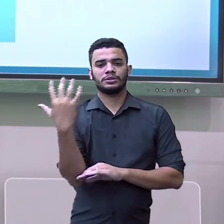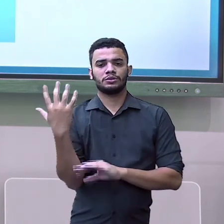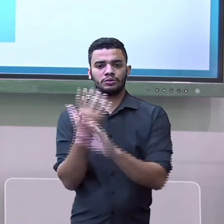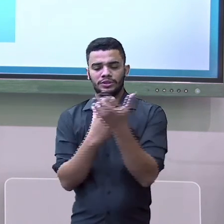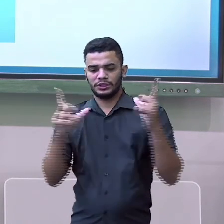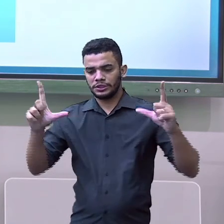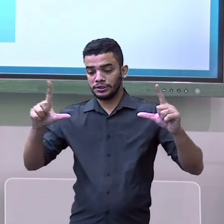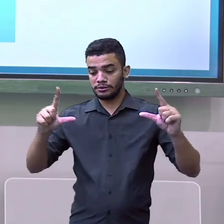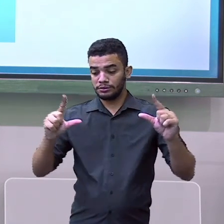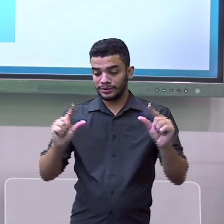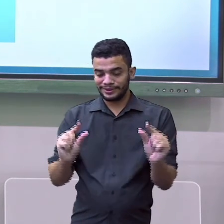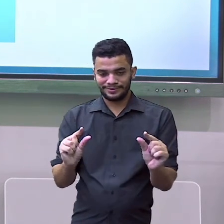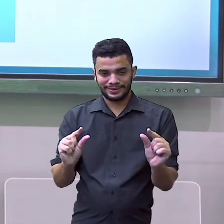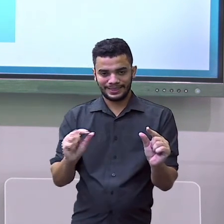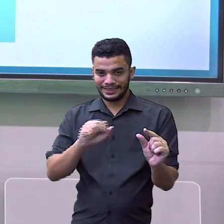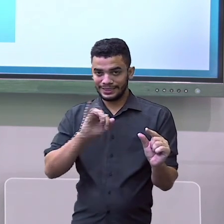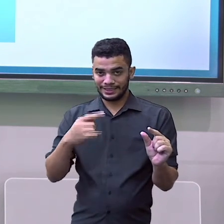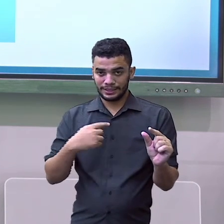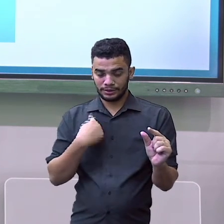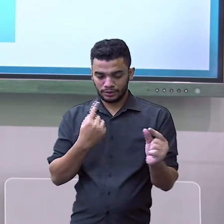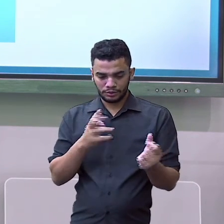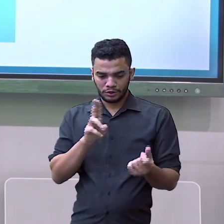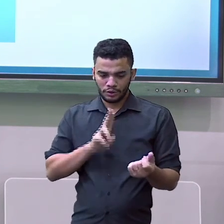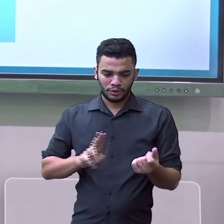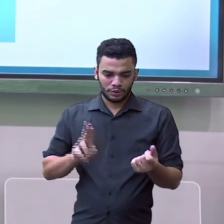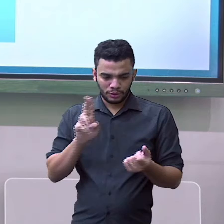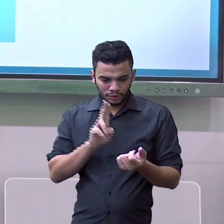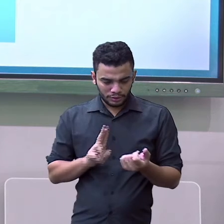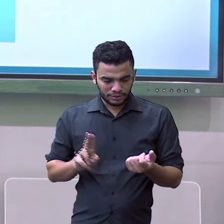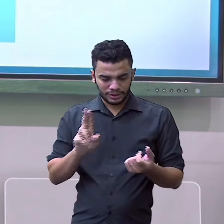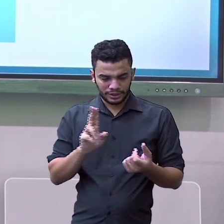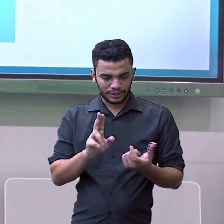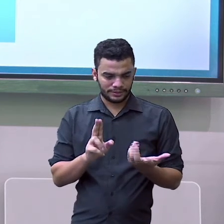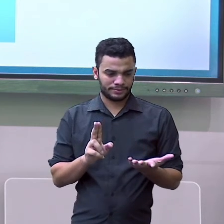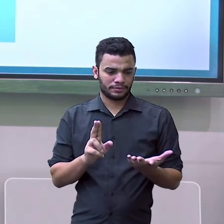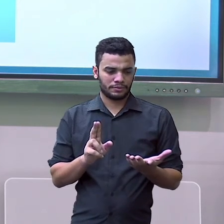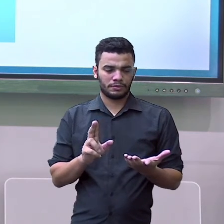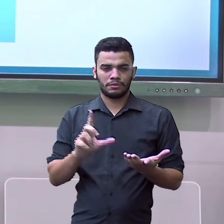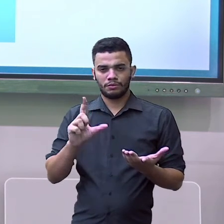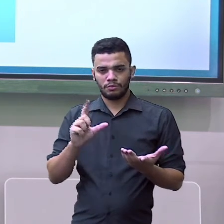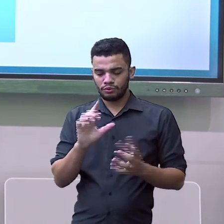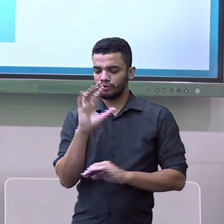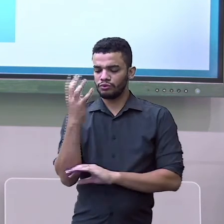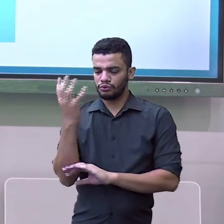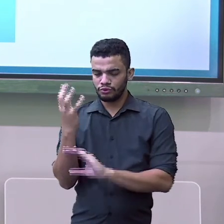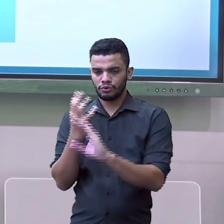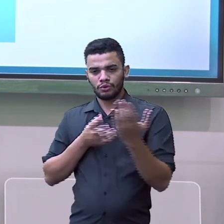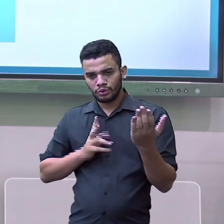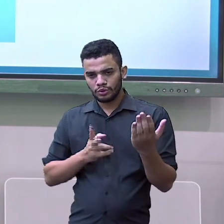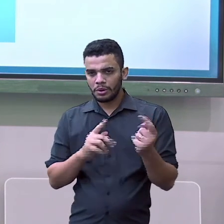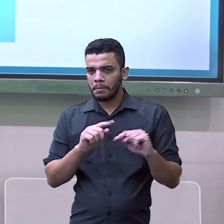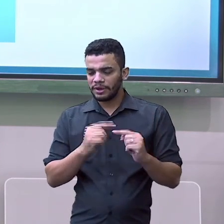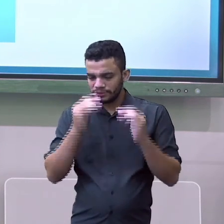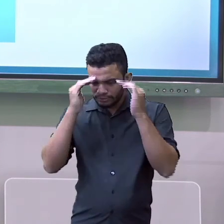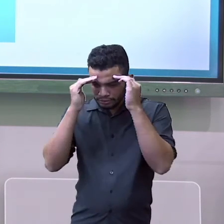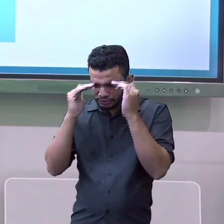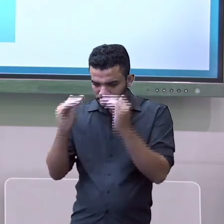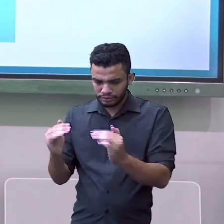destes recursos, como, por exemplo, respeitar as áreas que precisam e devem